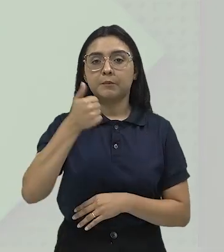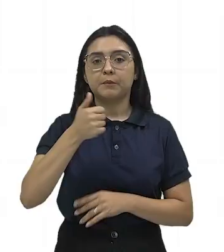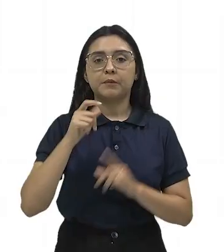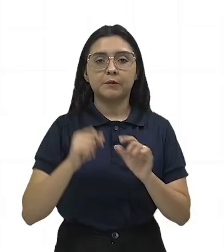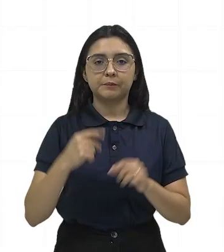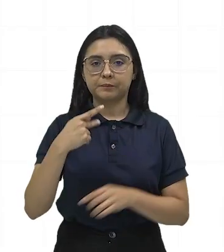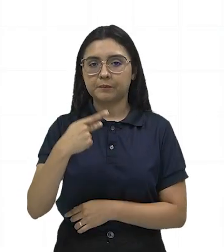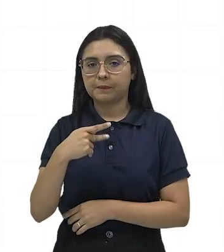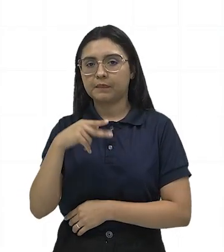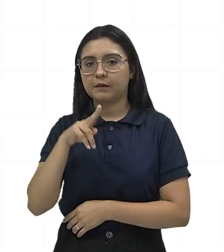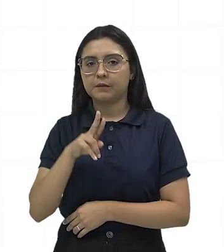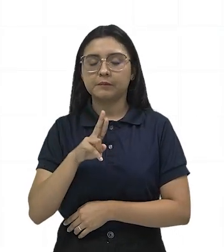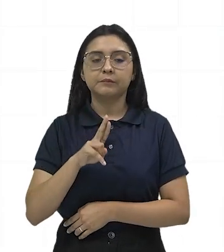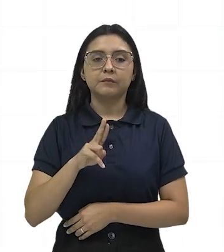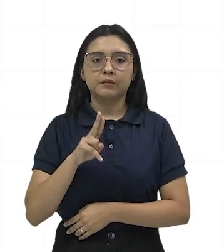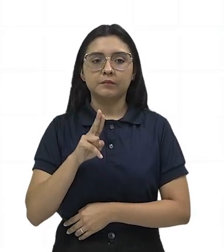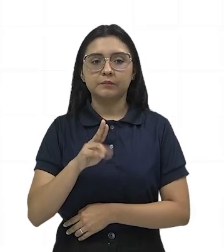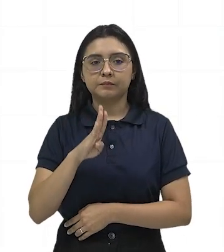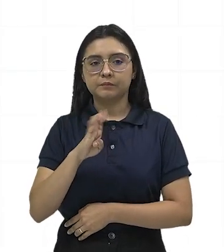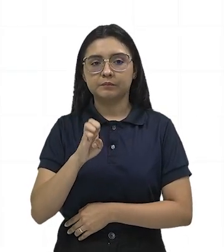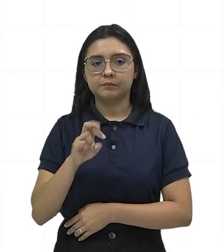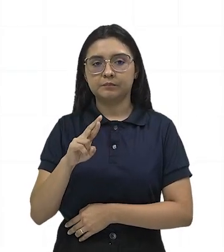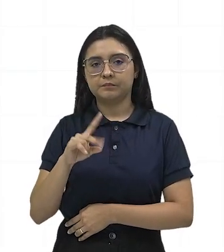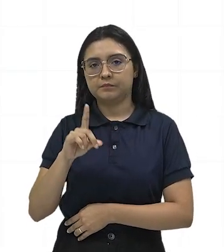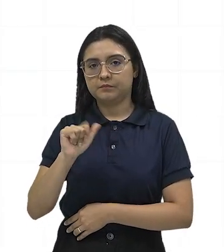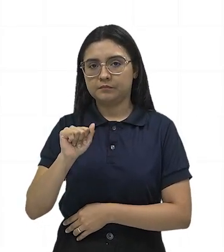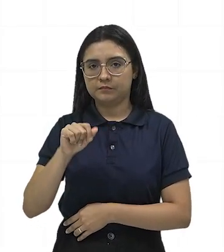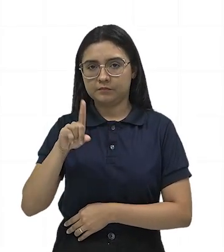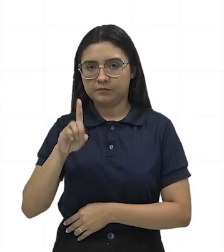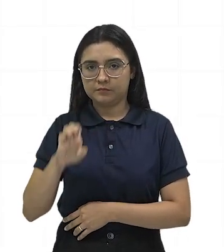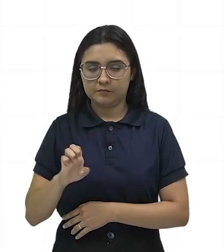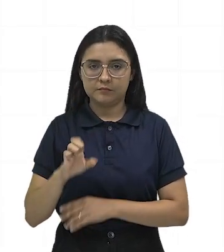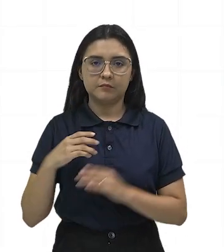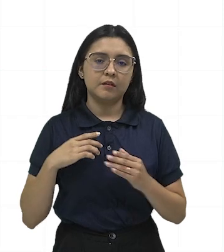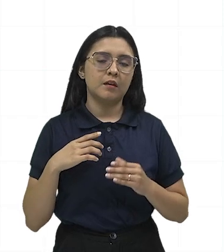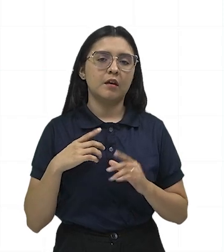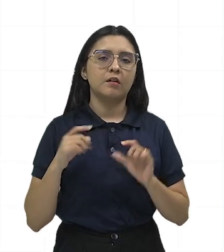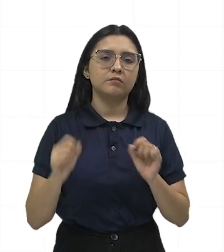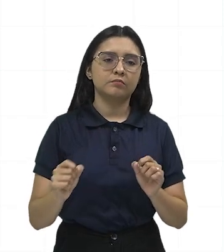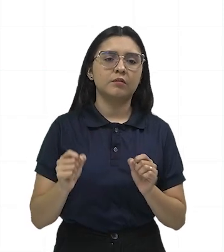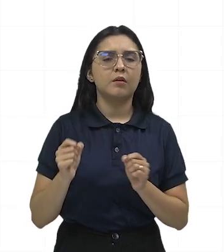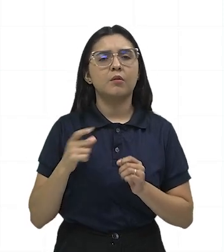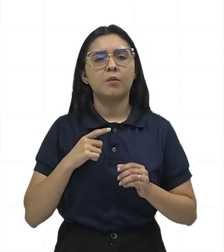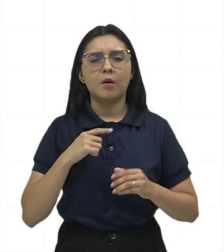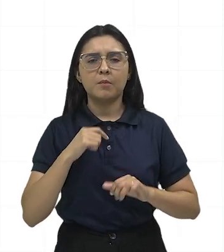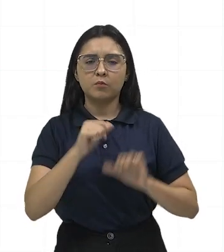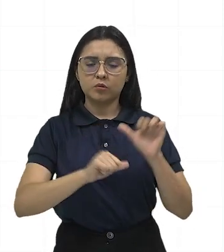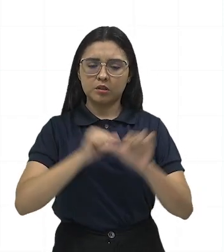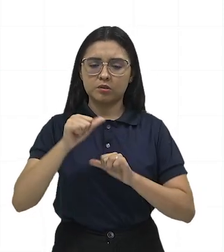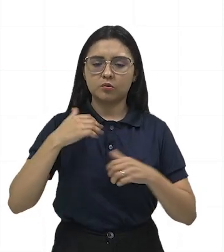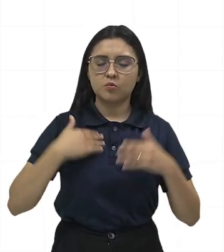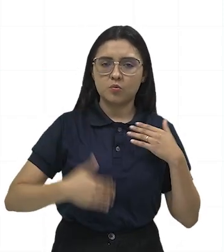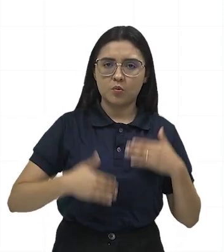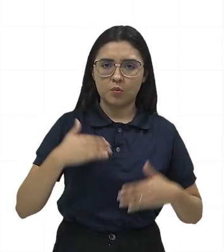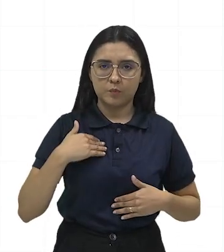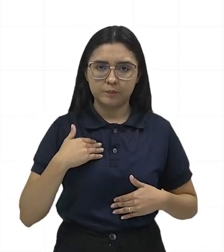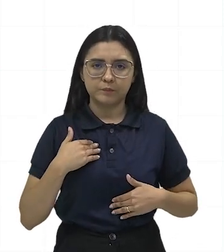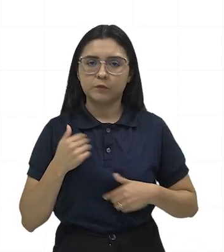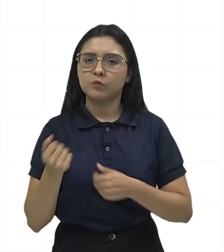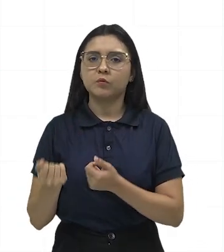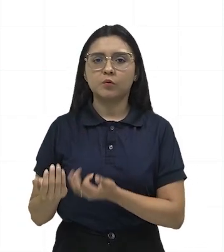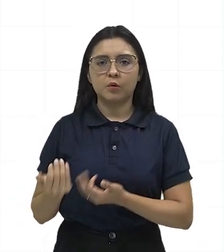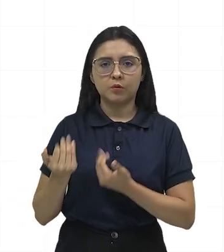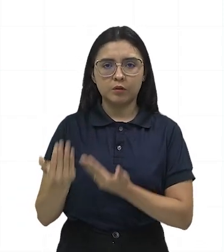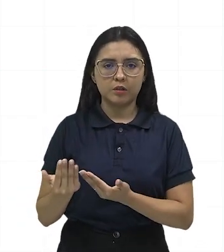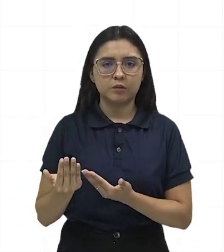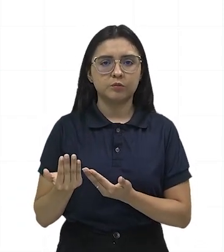sobre a puberdade. Nós vimos aí que a puberdade é um momento, crucial na vida dos adolescentes,